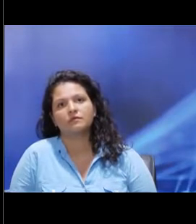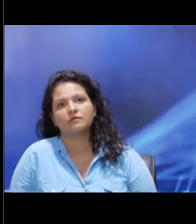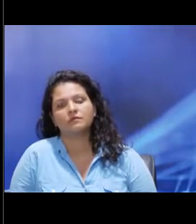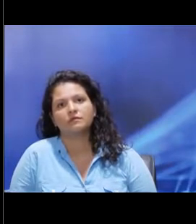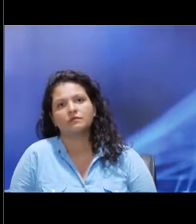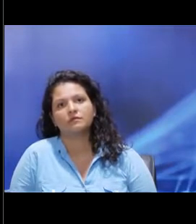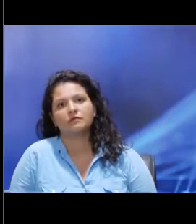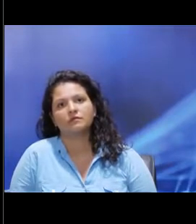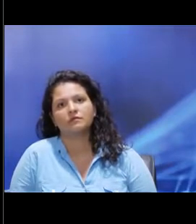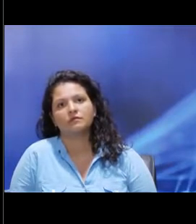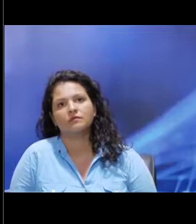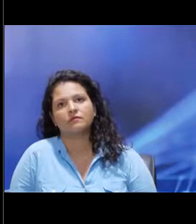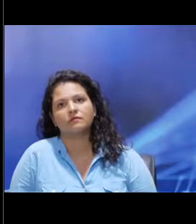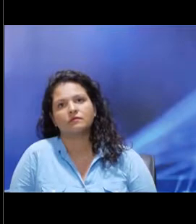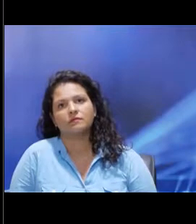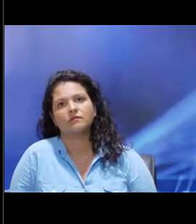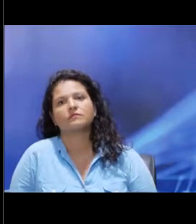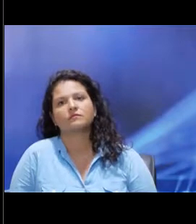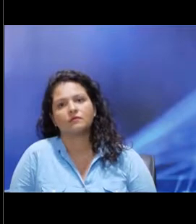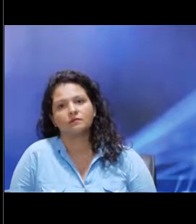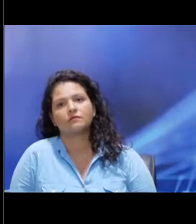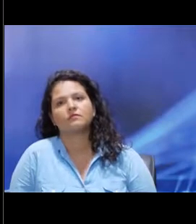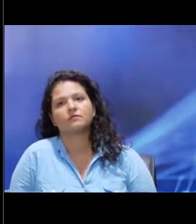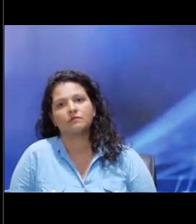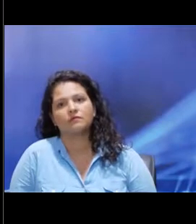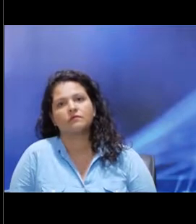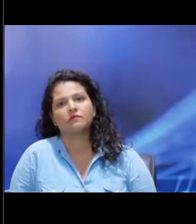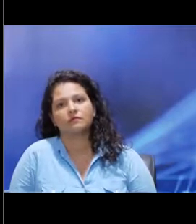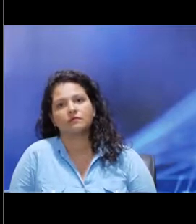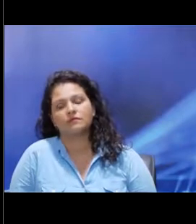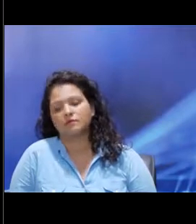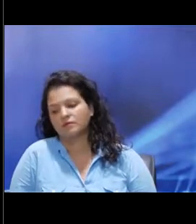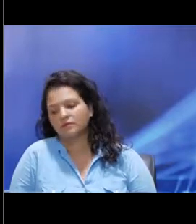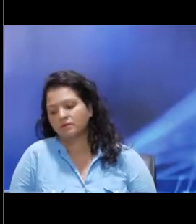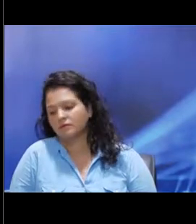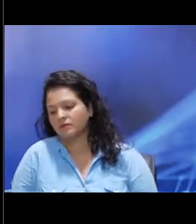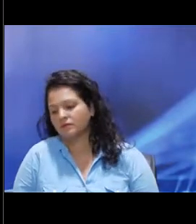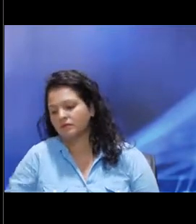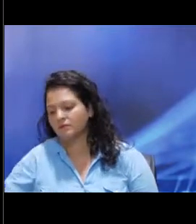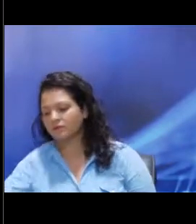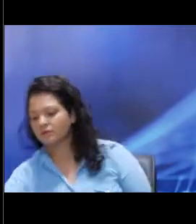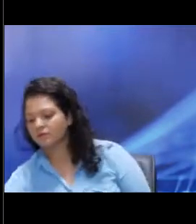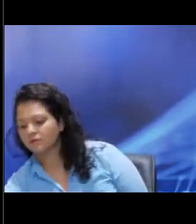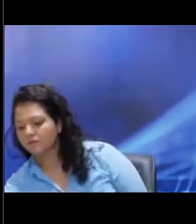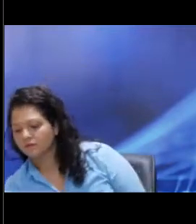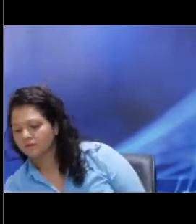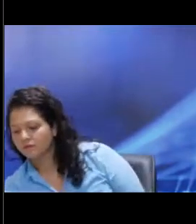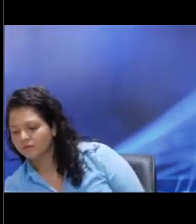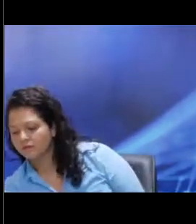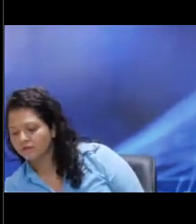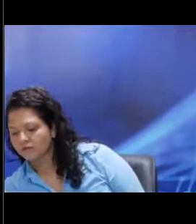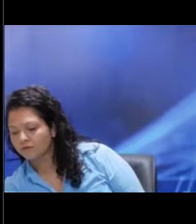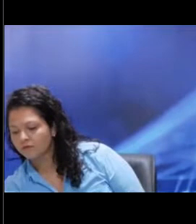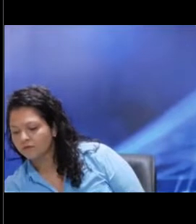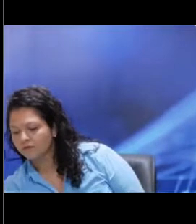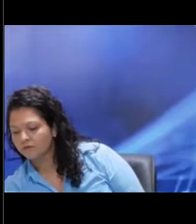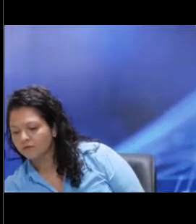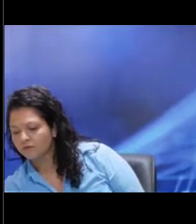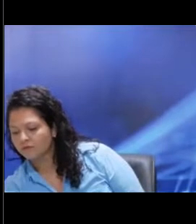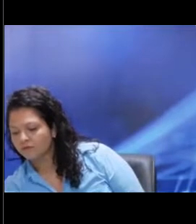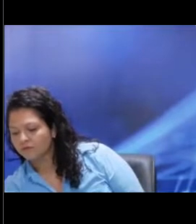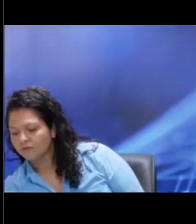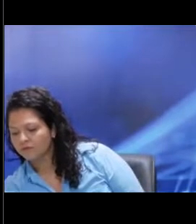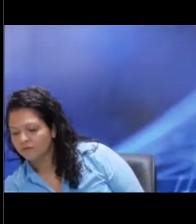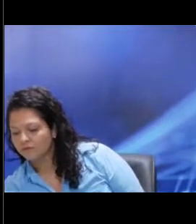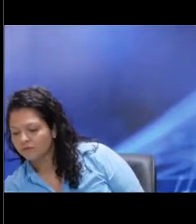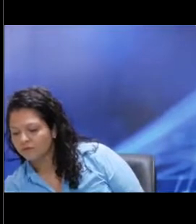ali embaixo, mais rápido do que se eu estivesse fazendo em camadas, tá certo? Então, assim, e mais uma vez, aonde que a gente vai